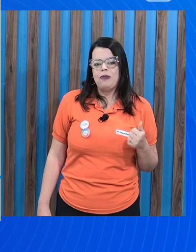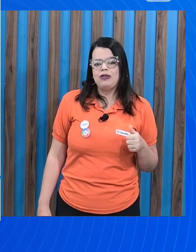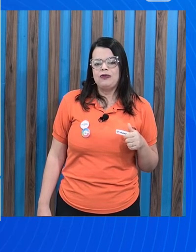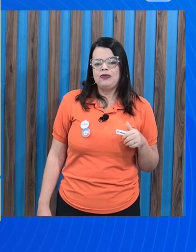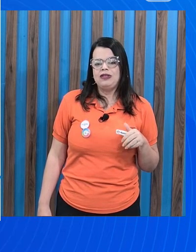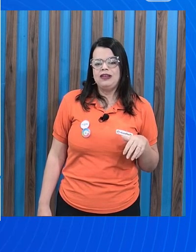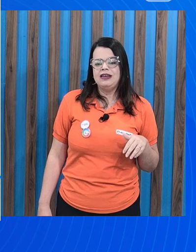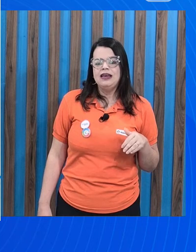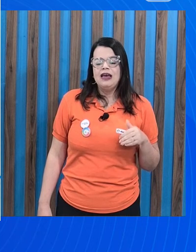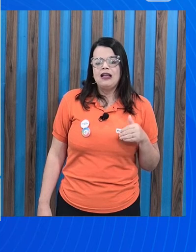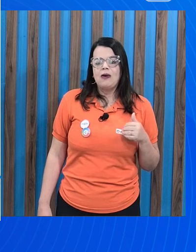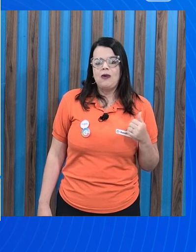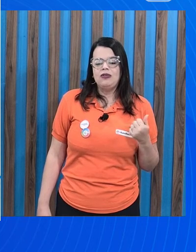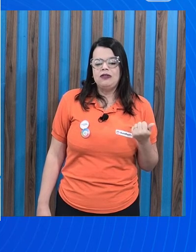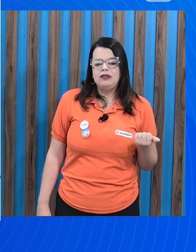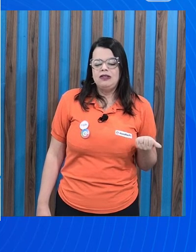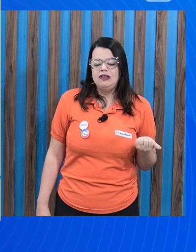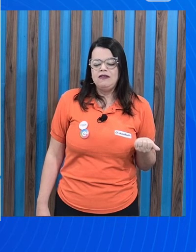um momento de